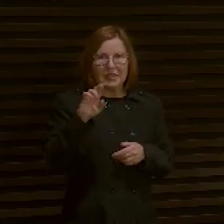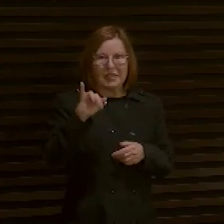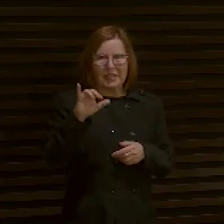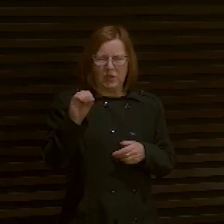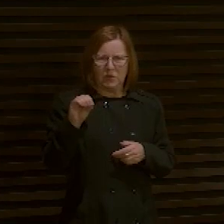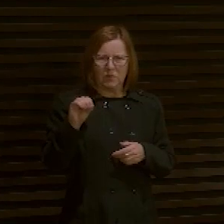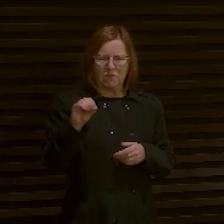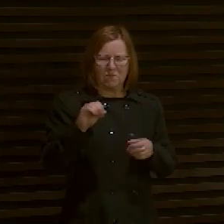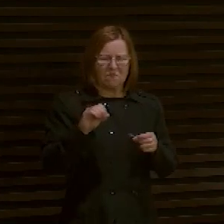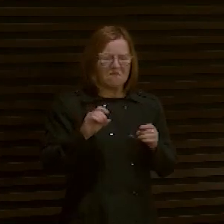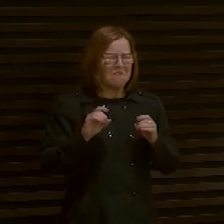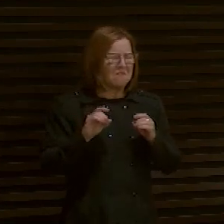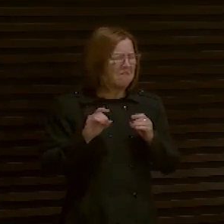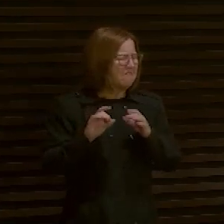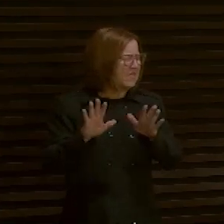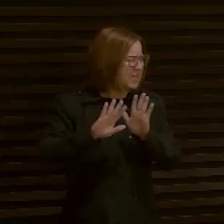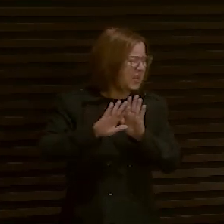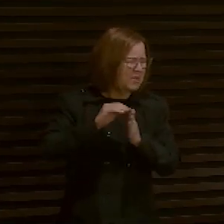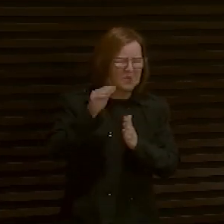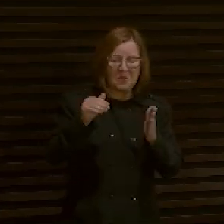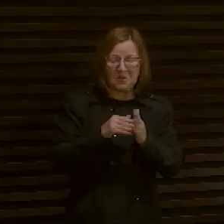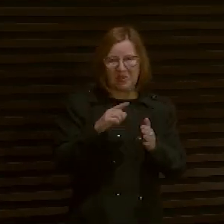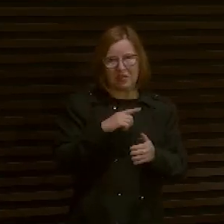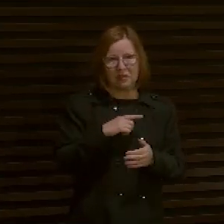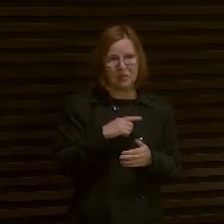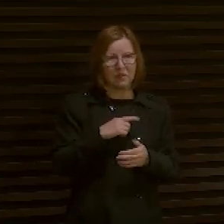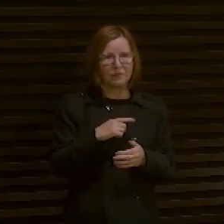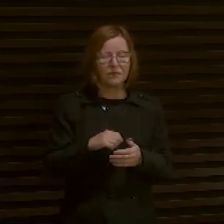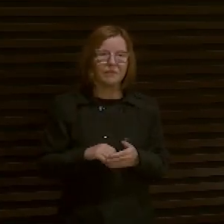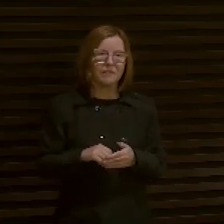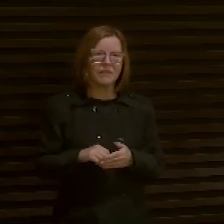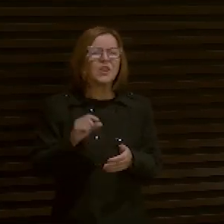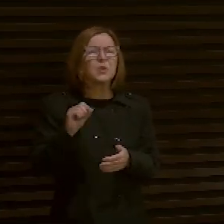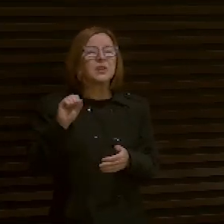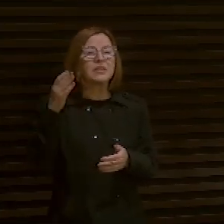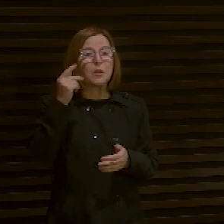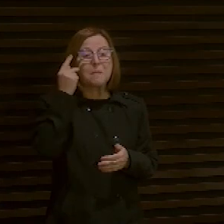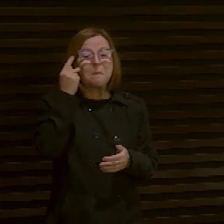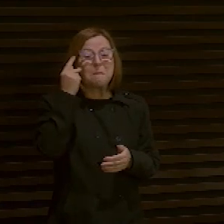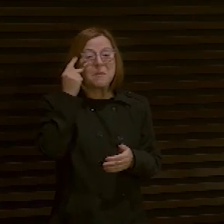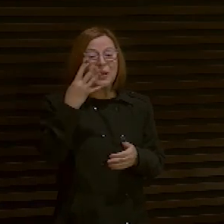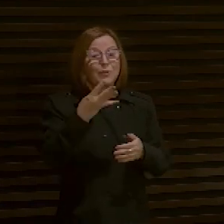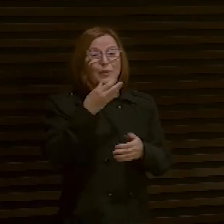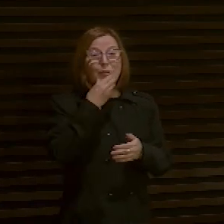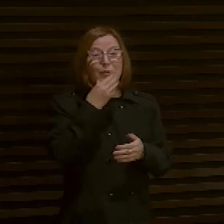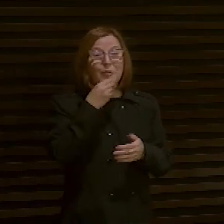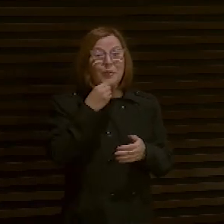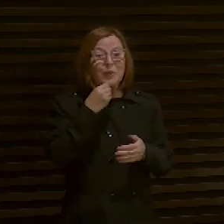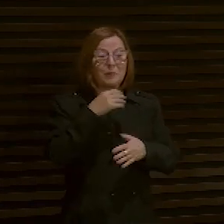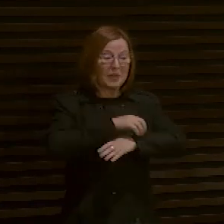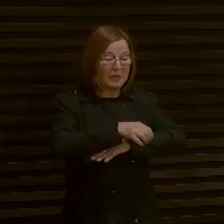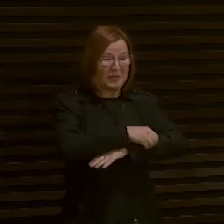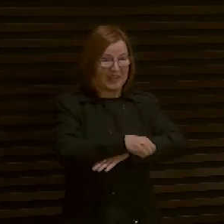Tudo. O que é isso que aconteceu com os leprosos, se não a maravilhosa graça de Deus? Isso aqui é